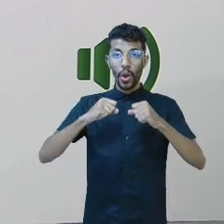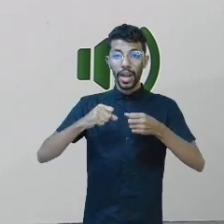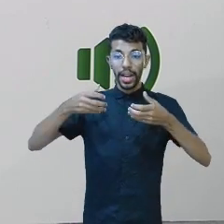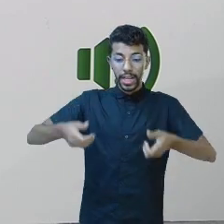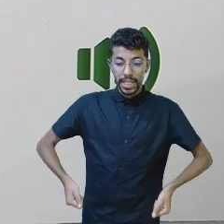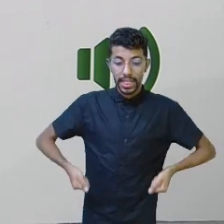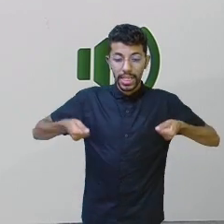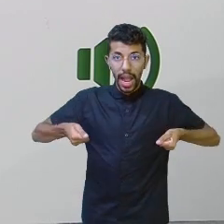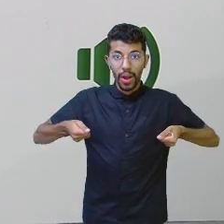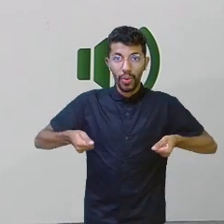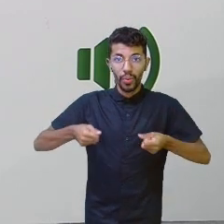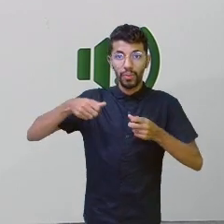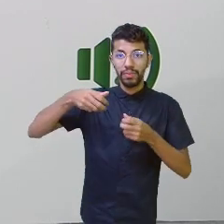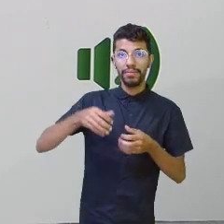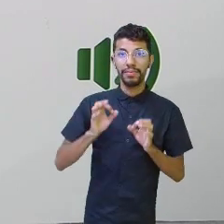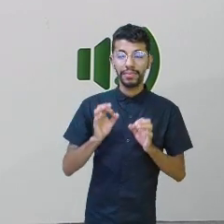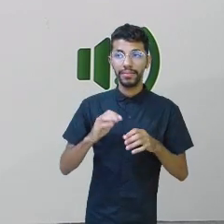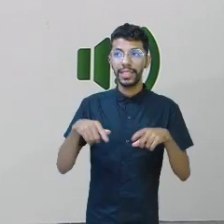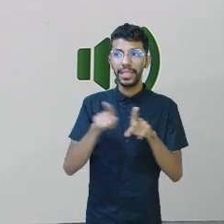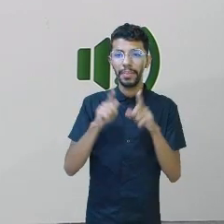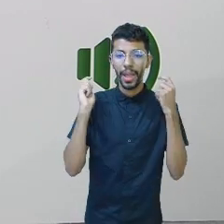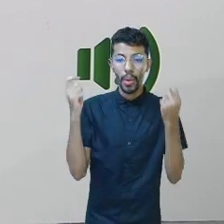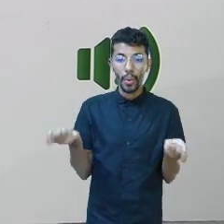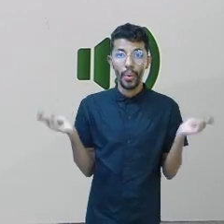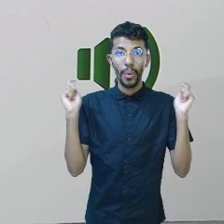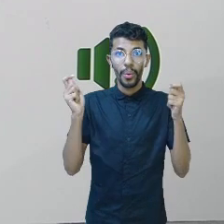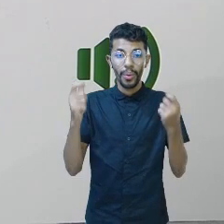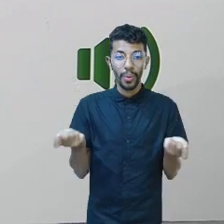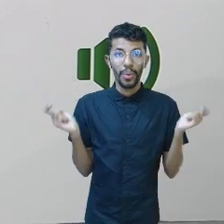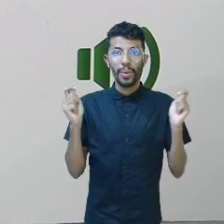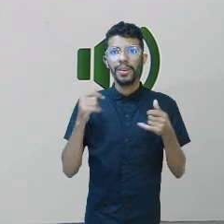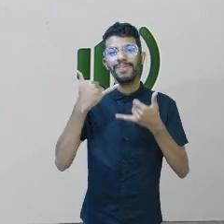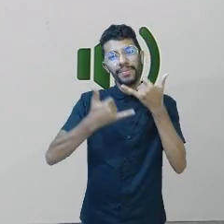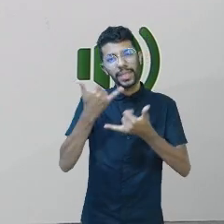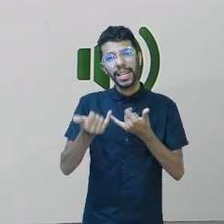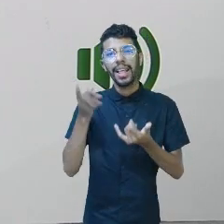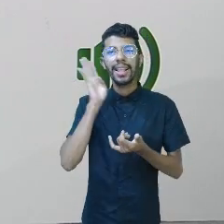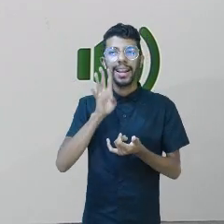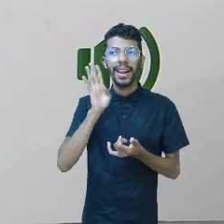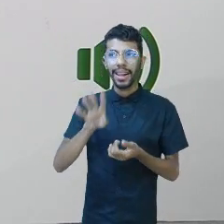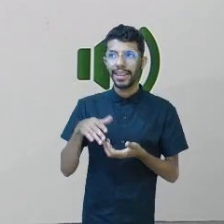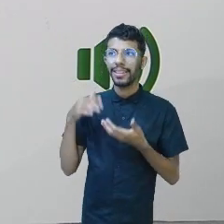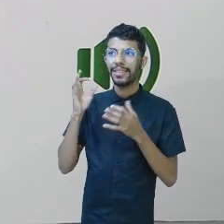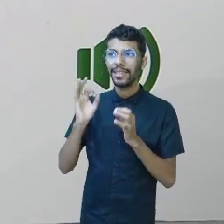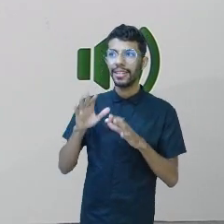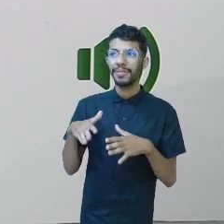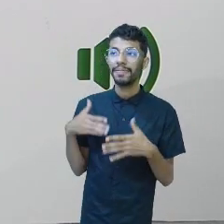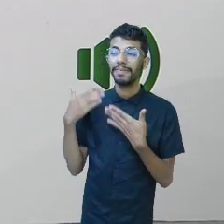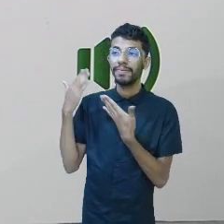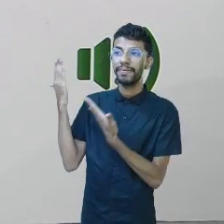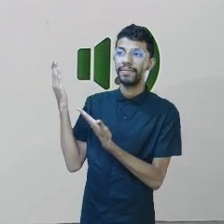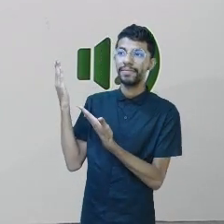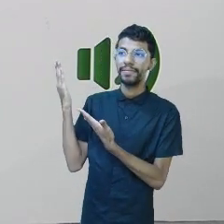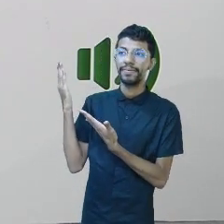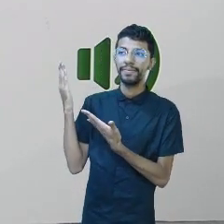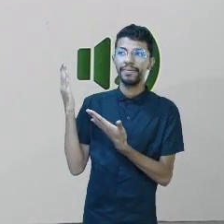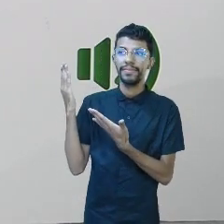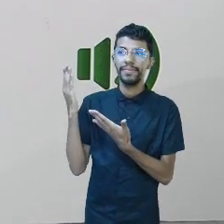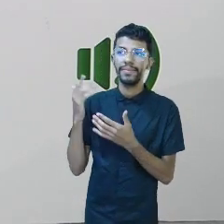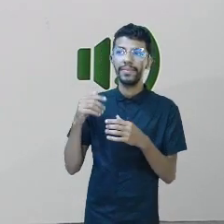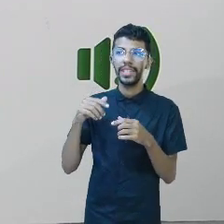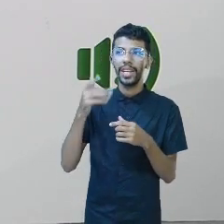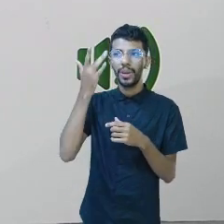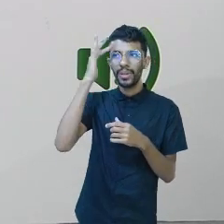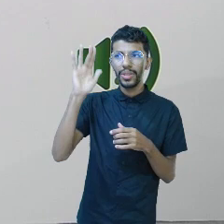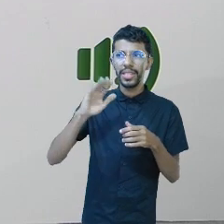pular corda. Então, são brincadeiras muito legais. E ali é uma brincadeira, eu não sei que brincadeira é aquela, mas